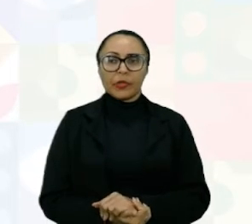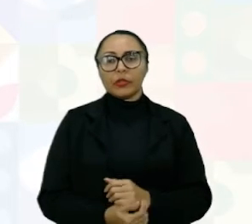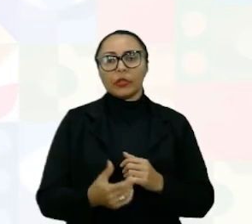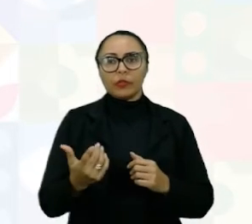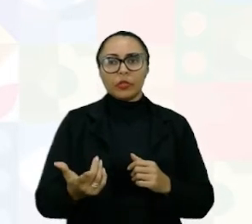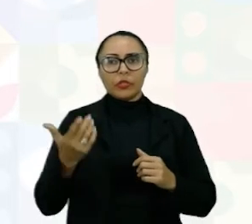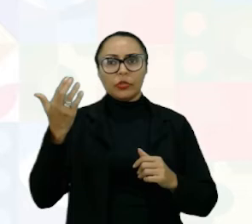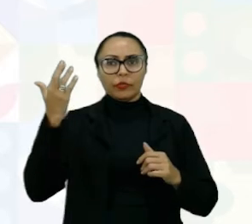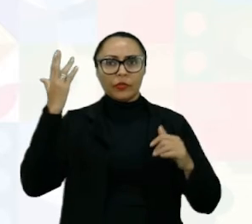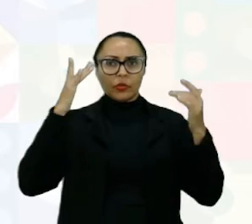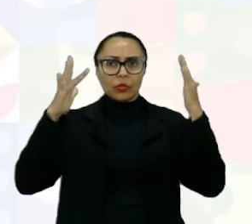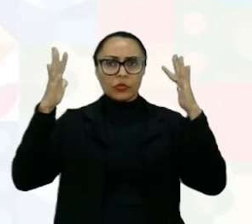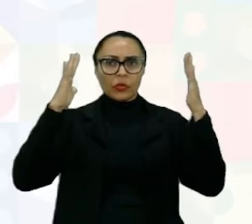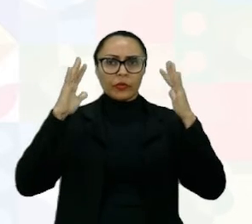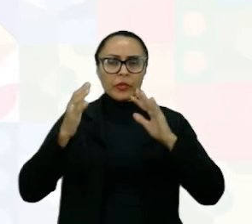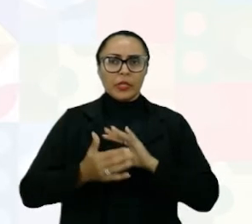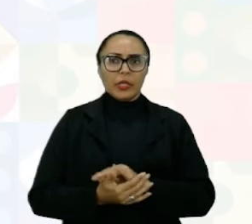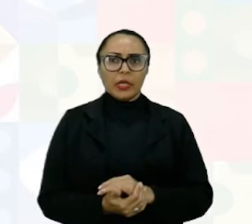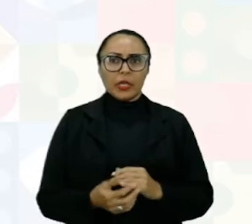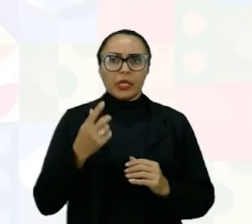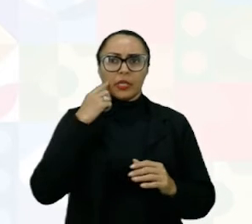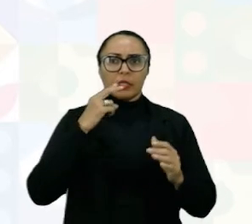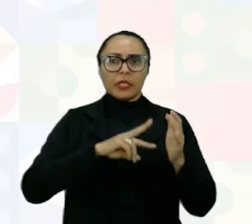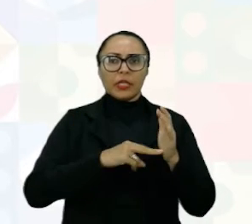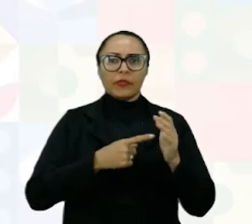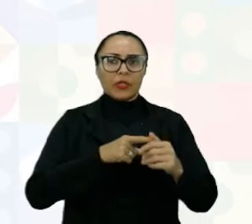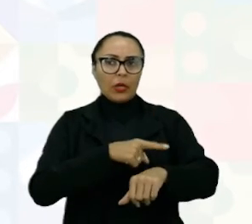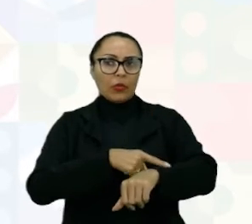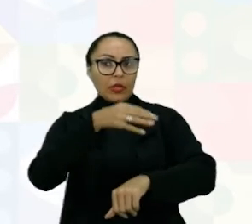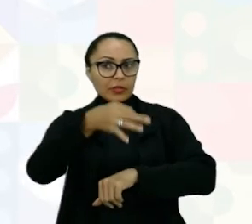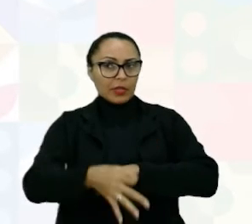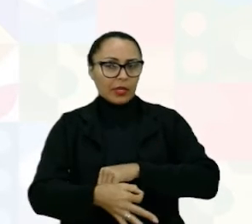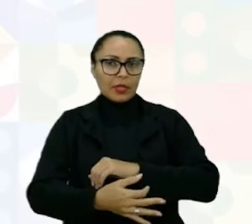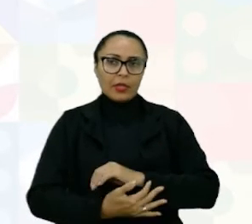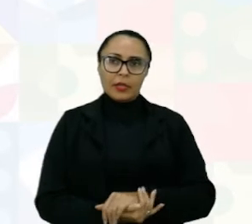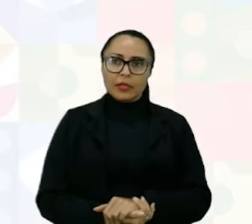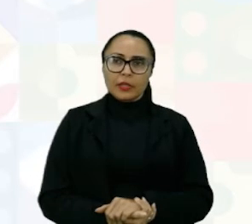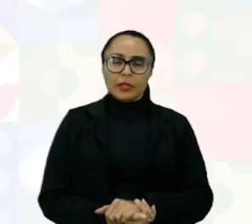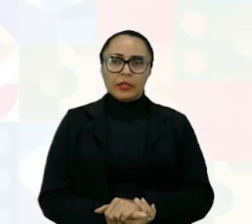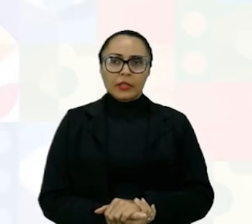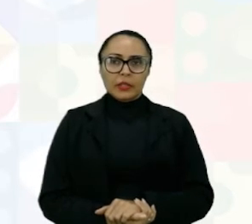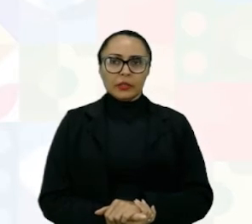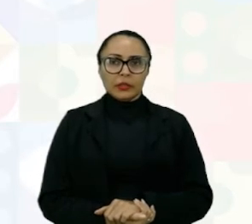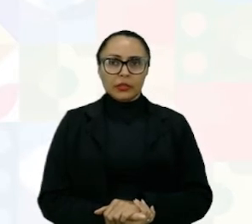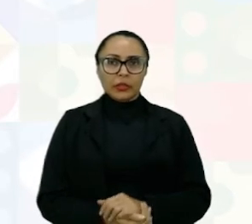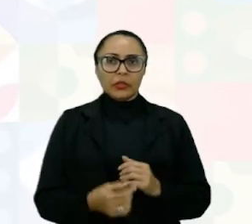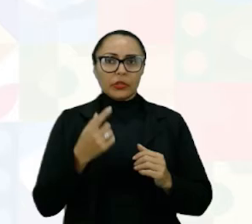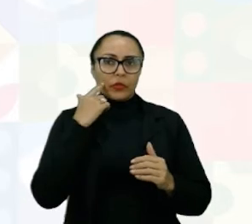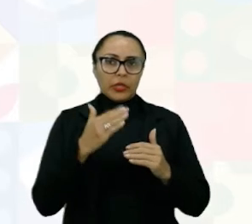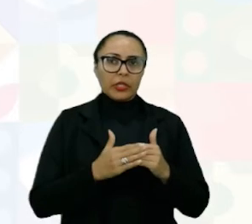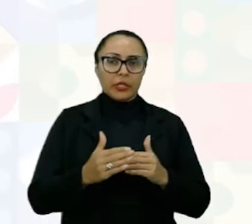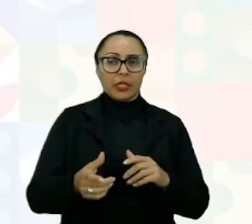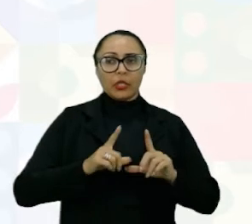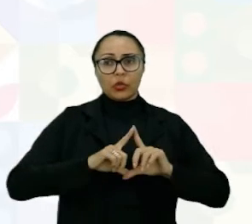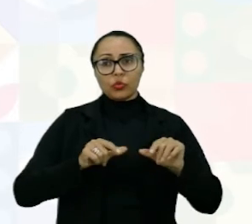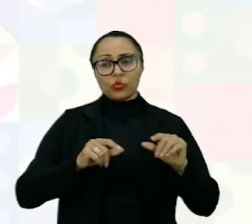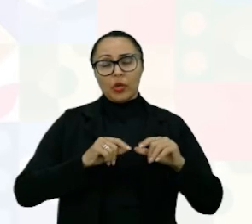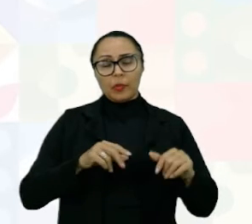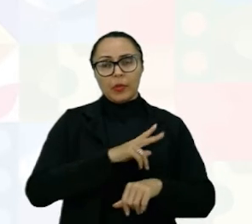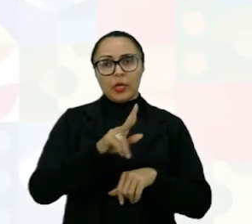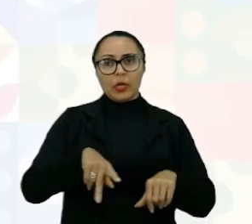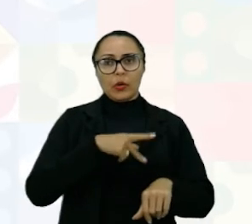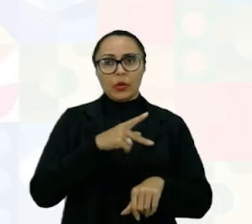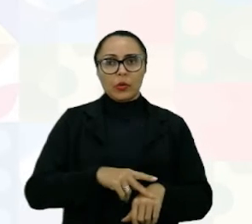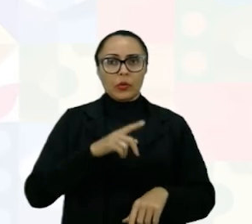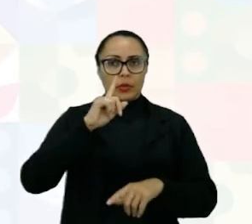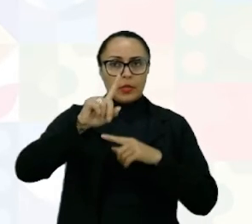Time, que significa na hora certa. Foi iniciada no Japão logo após a Segunda Guerra Mundial,